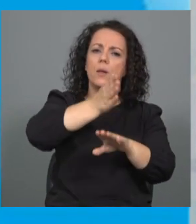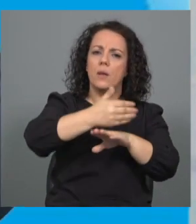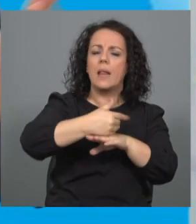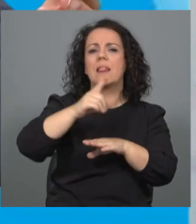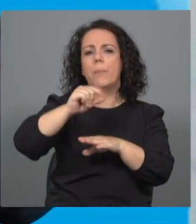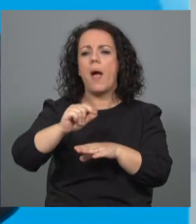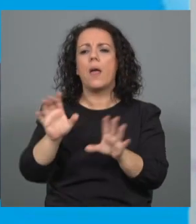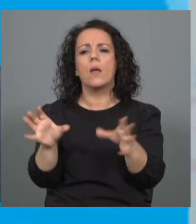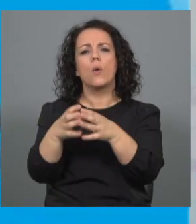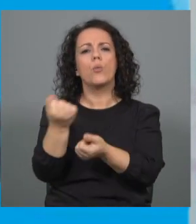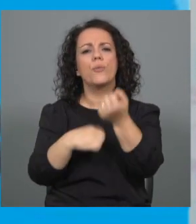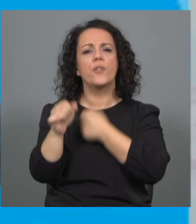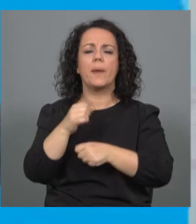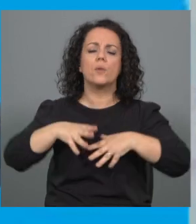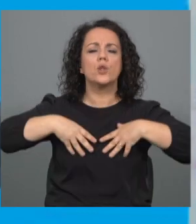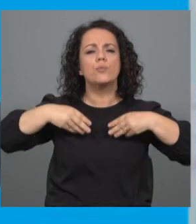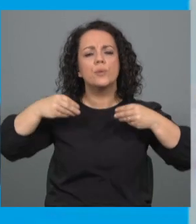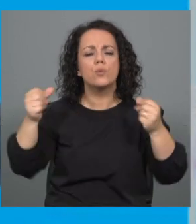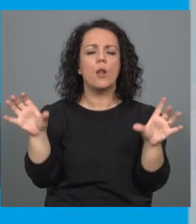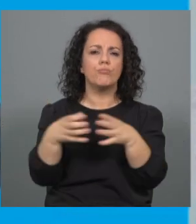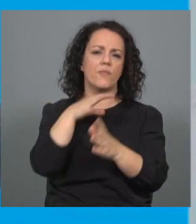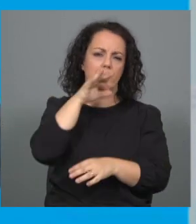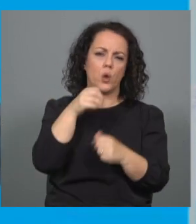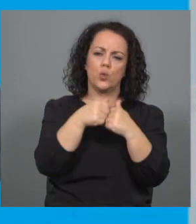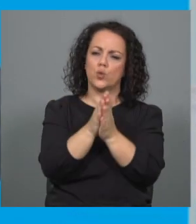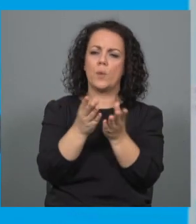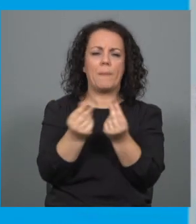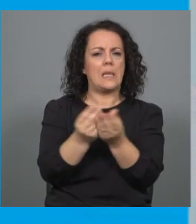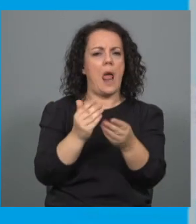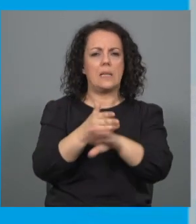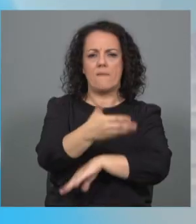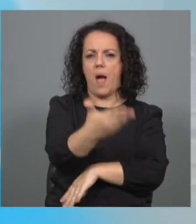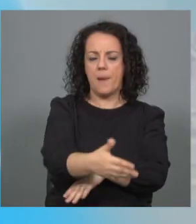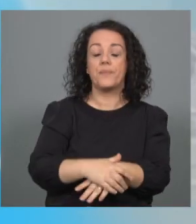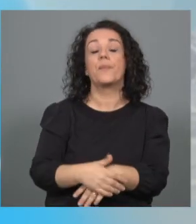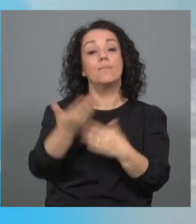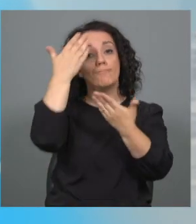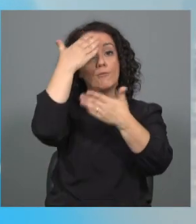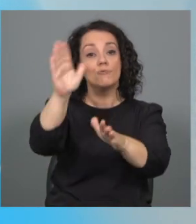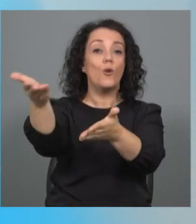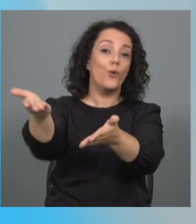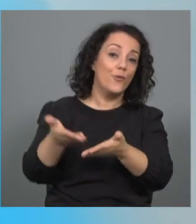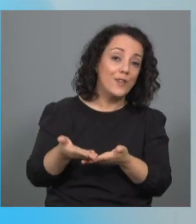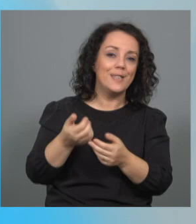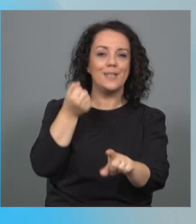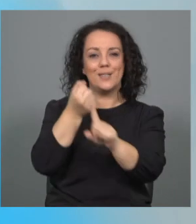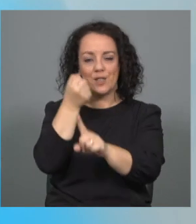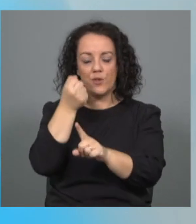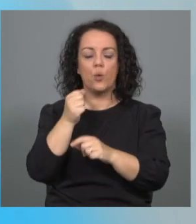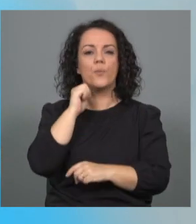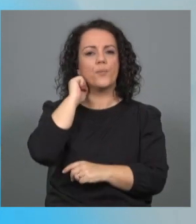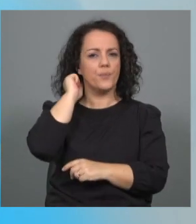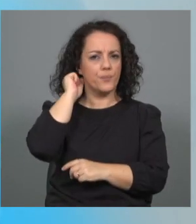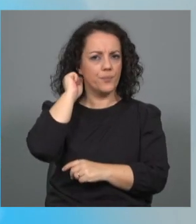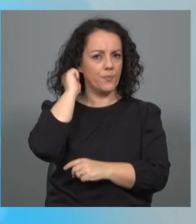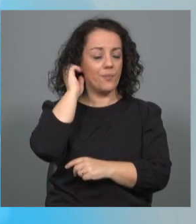familiar. Portanto, estão extremamente acessíveis todos estes materiais. Fica o convite e o desafio. Vamos agora, Padre